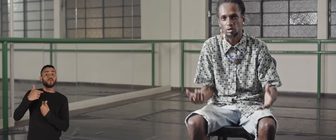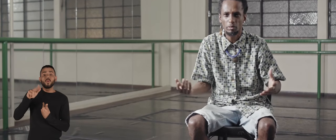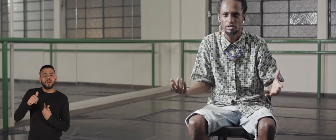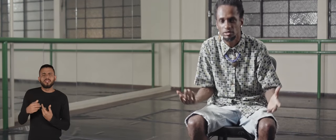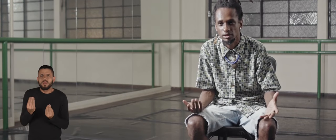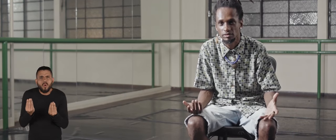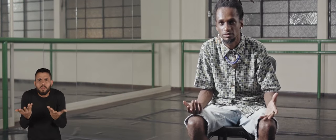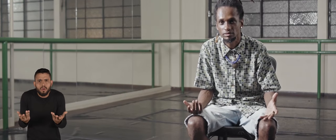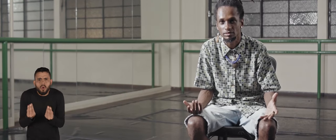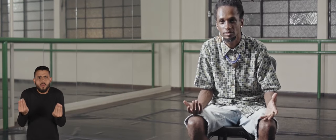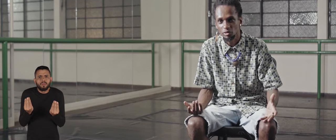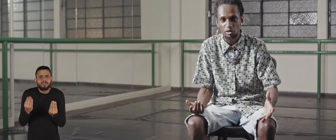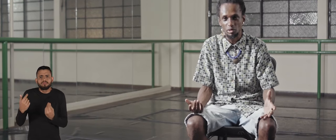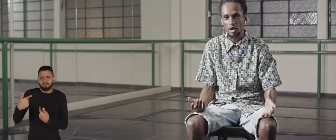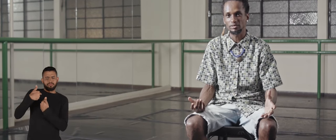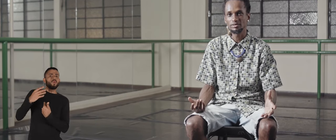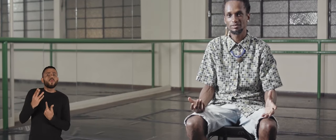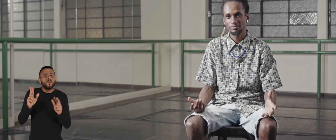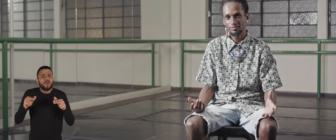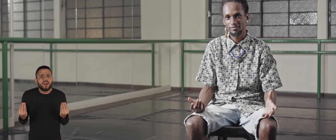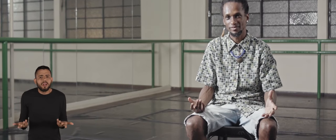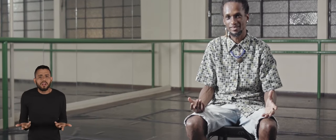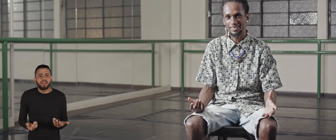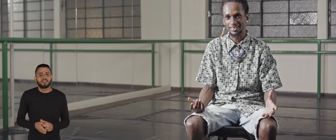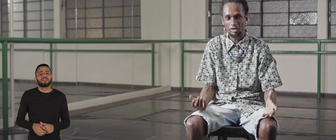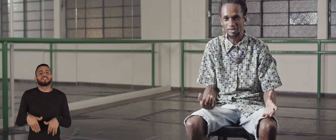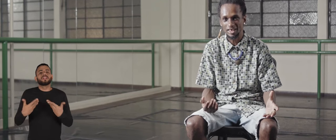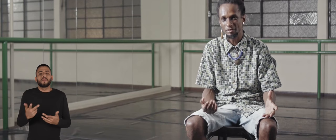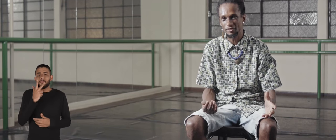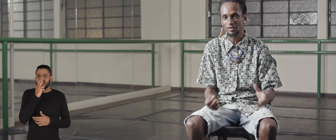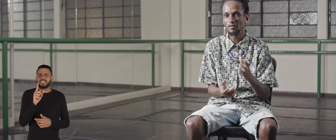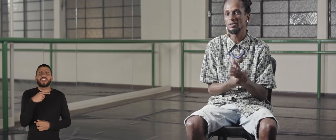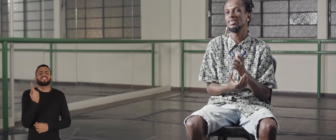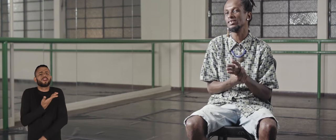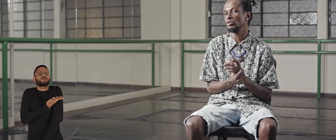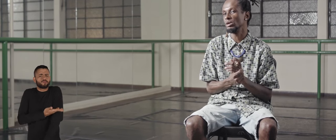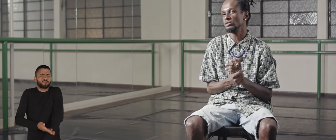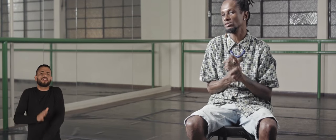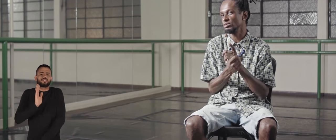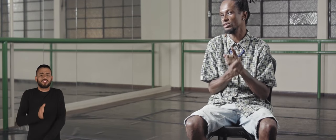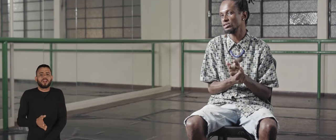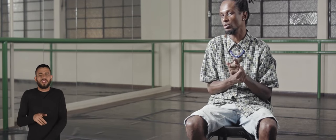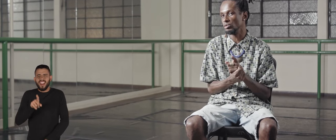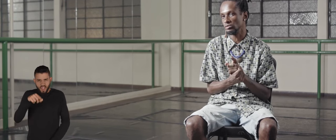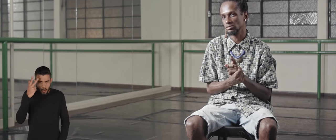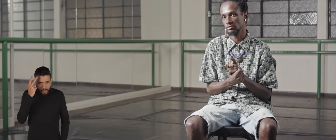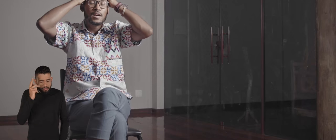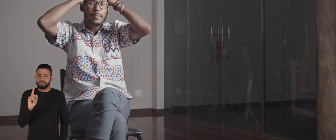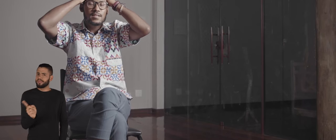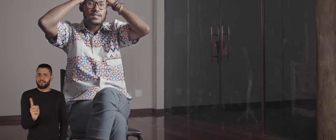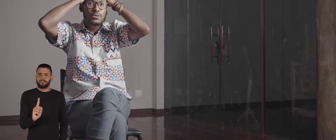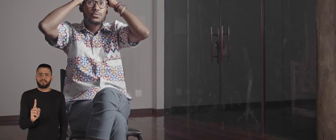Nunca tomei quadro? Como assim? Nunca tomei quadro? Então a gente acaba ficando familiarizado com uma coisa que não deveria ser comum.